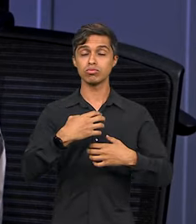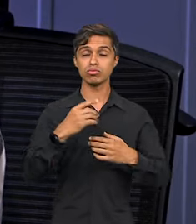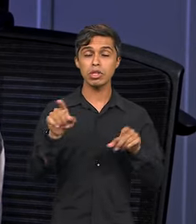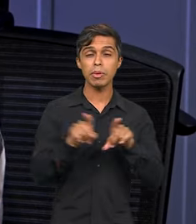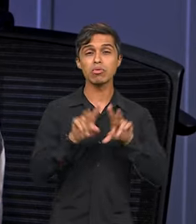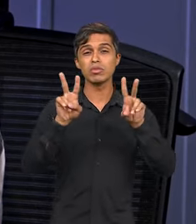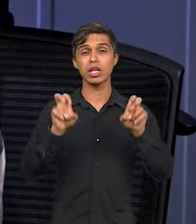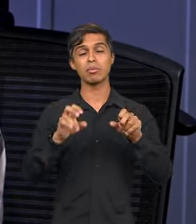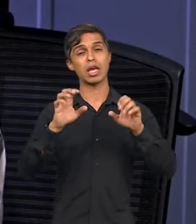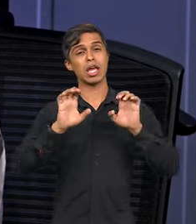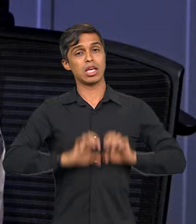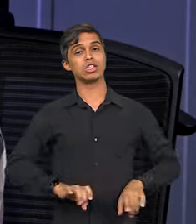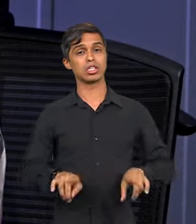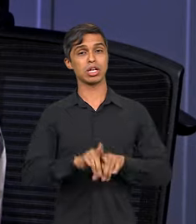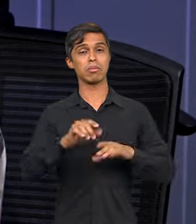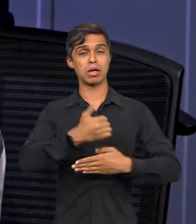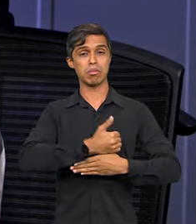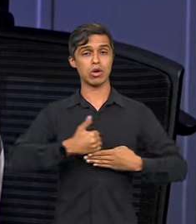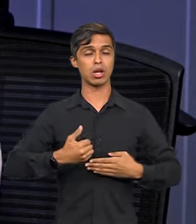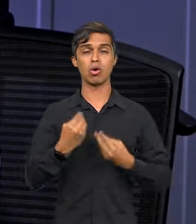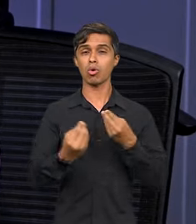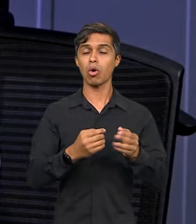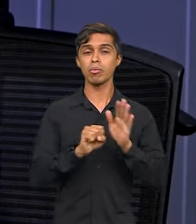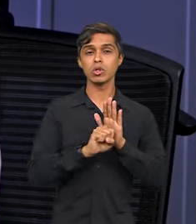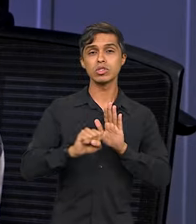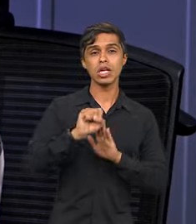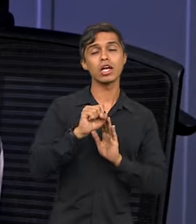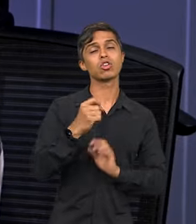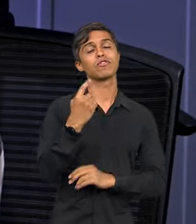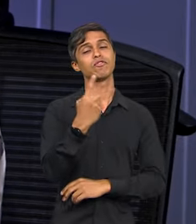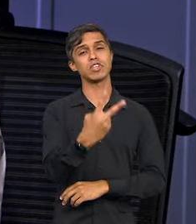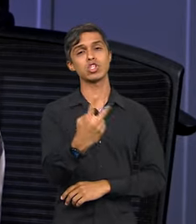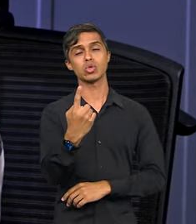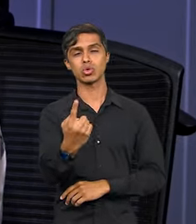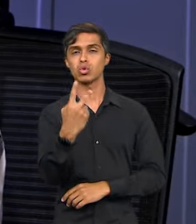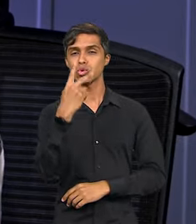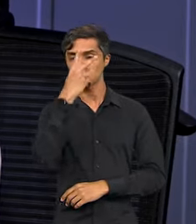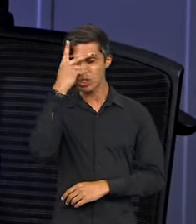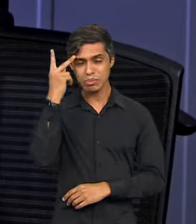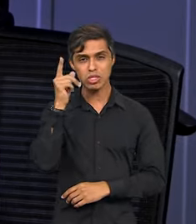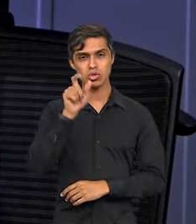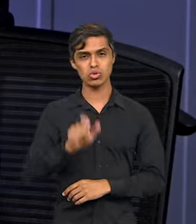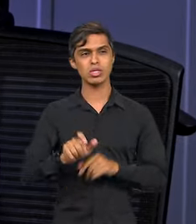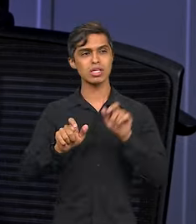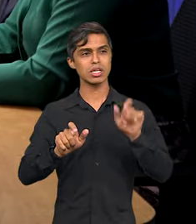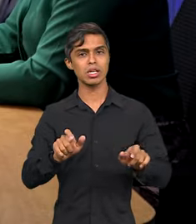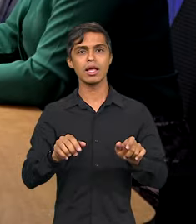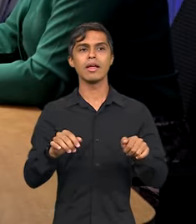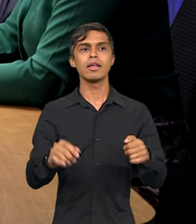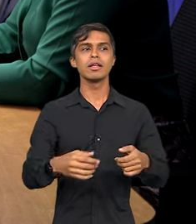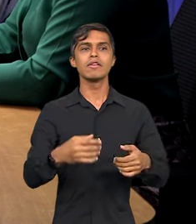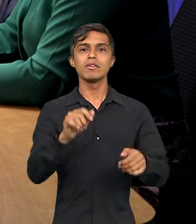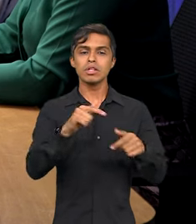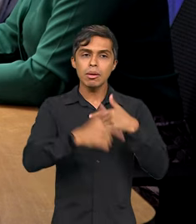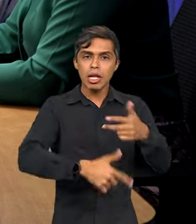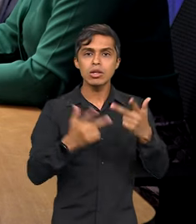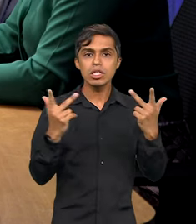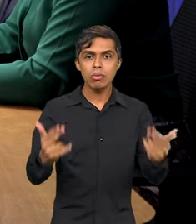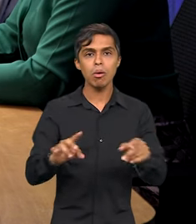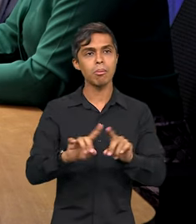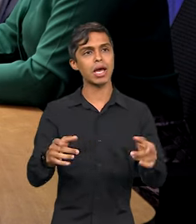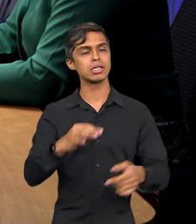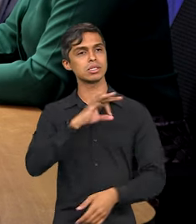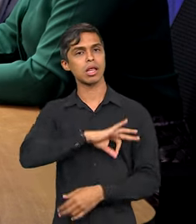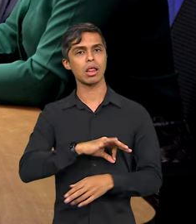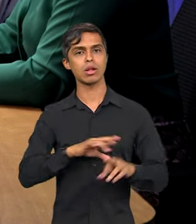moral como é que no século XX duas pessoas que fazem a mesma coisa ganhem menos ou então que o trabalho das mulheres as horas